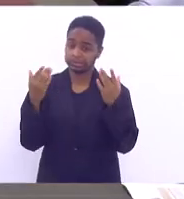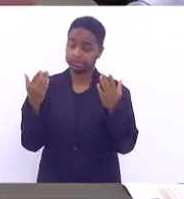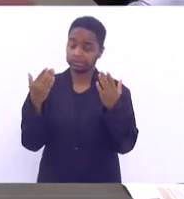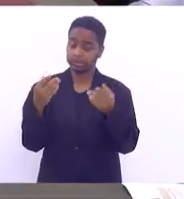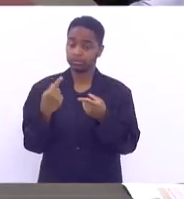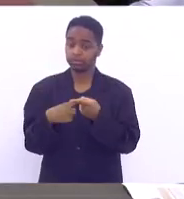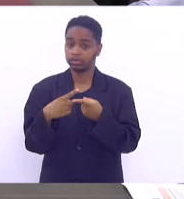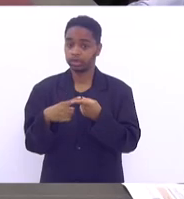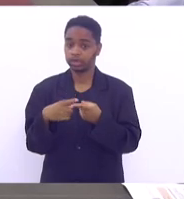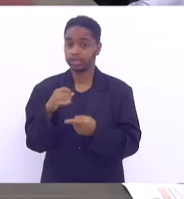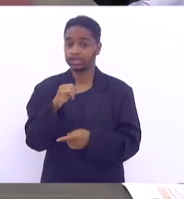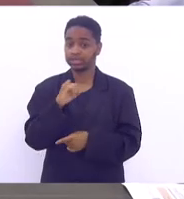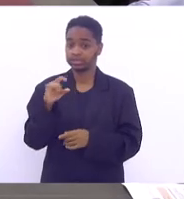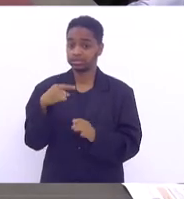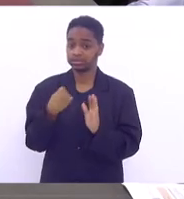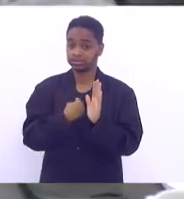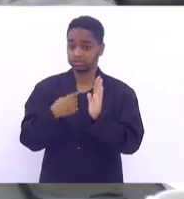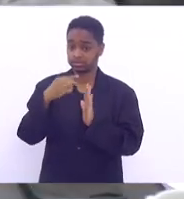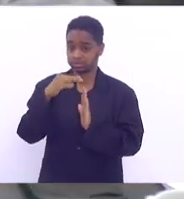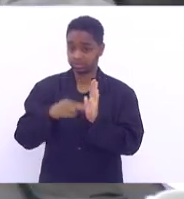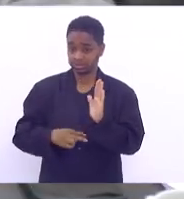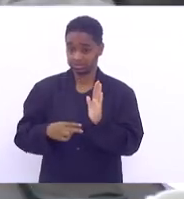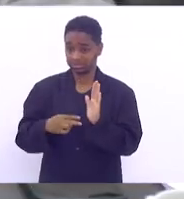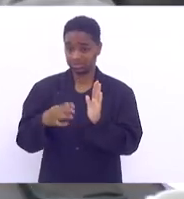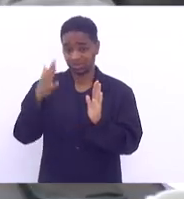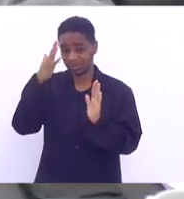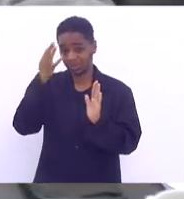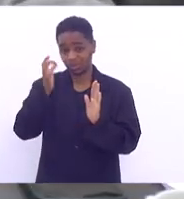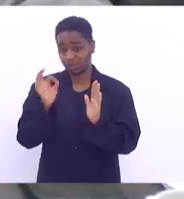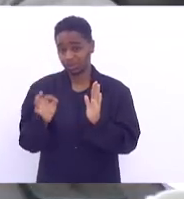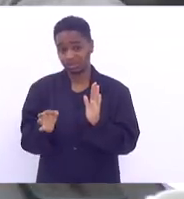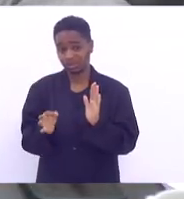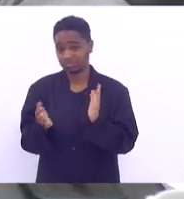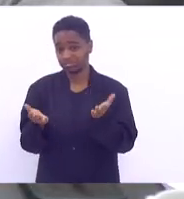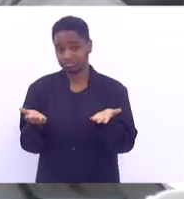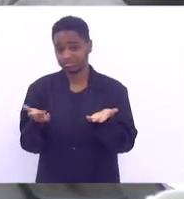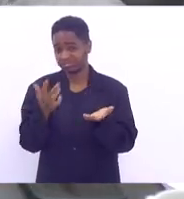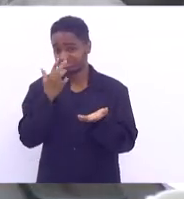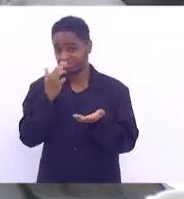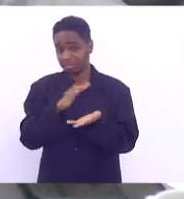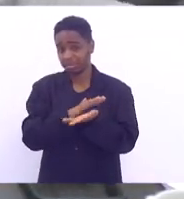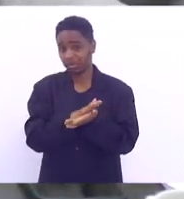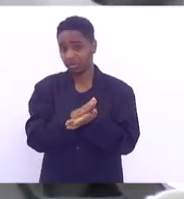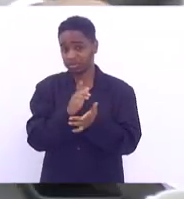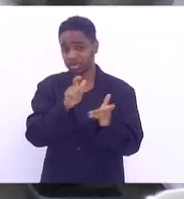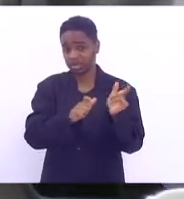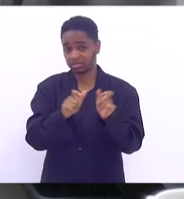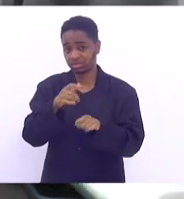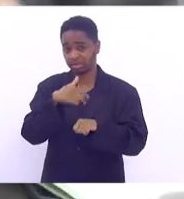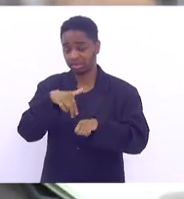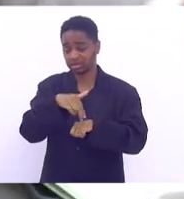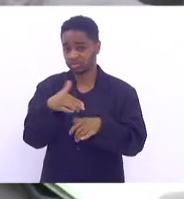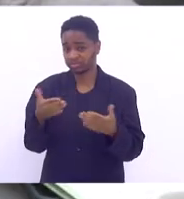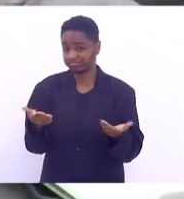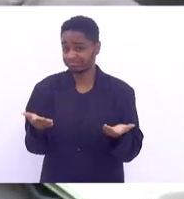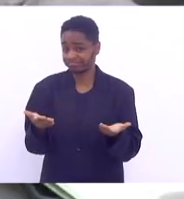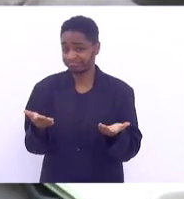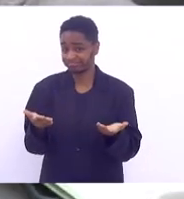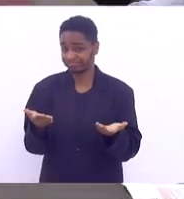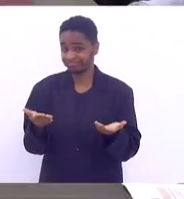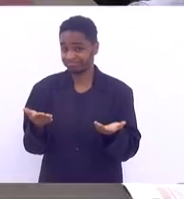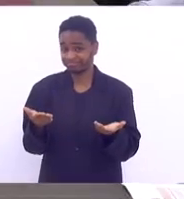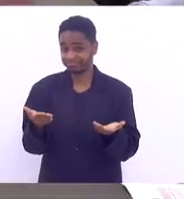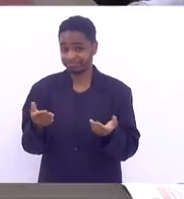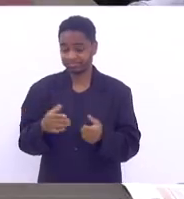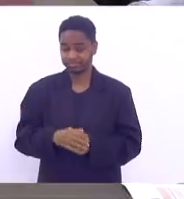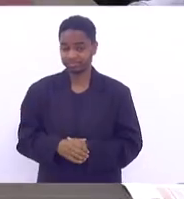projeto, porque quando você lê, você não compreende aqui. Uma discriminação. Né? Eu entendo até que. O gringo e o nacional,